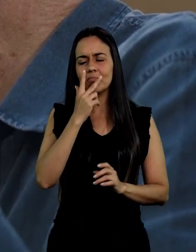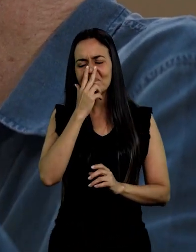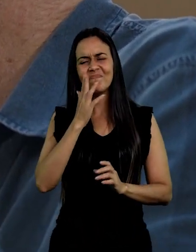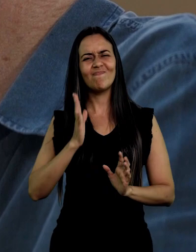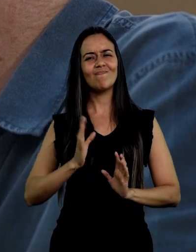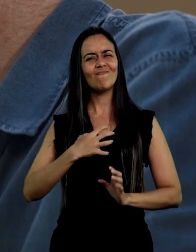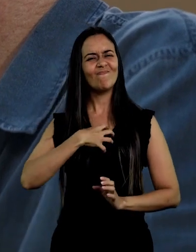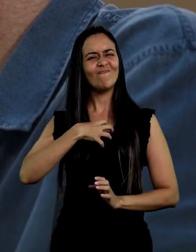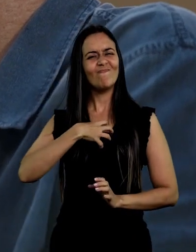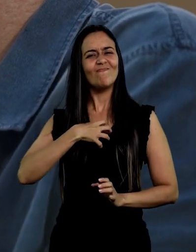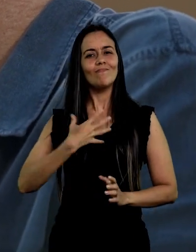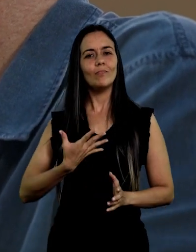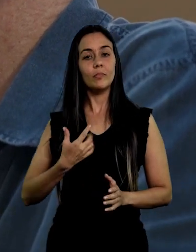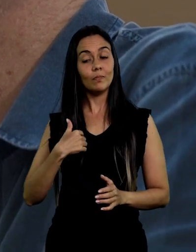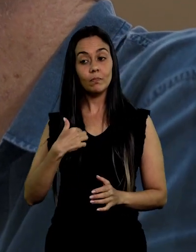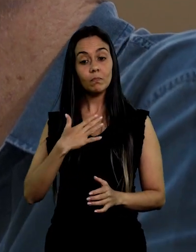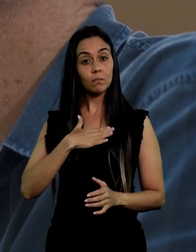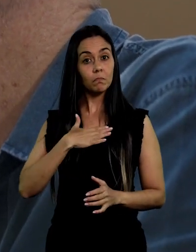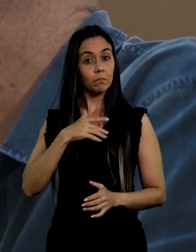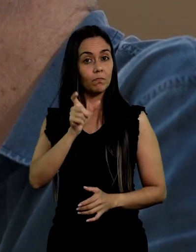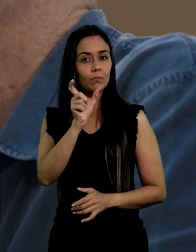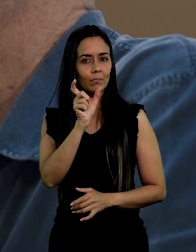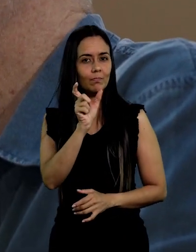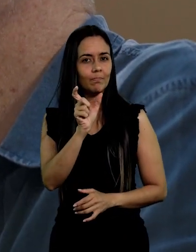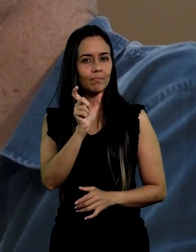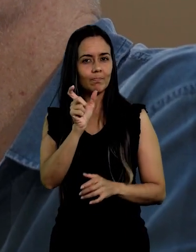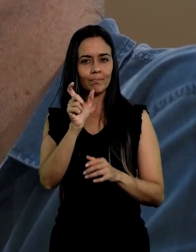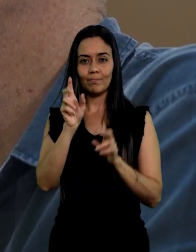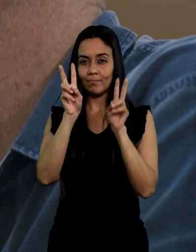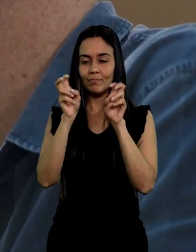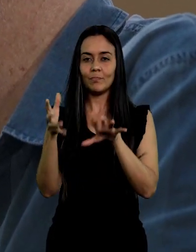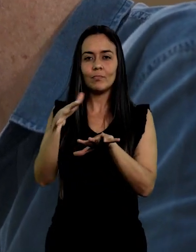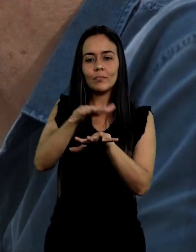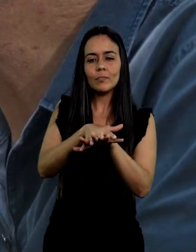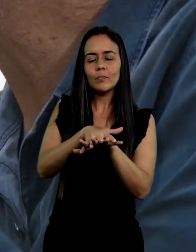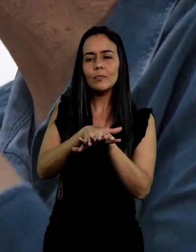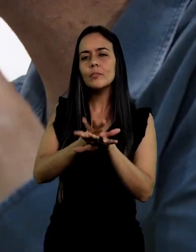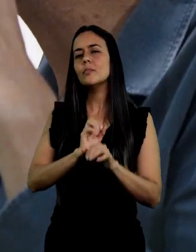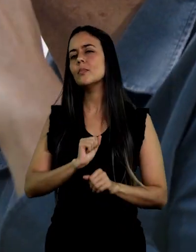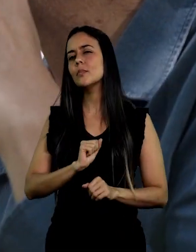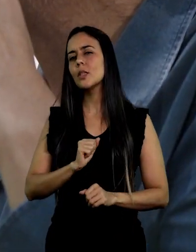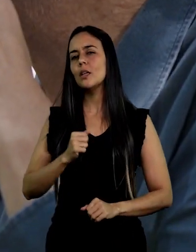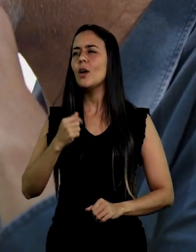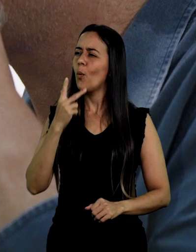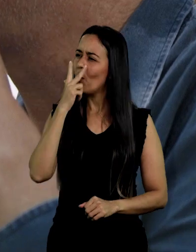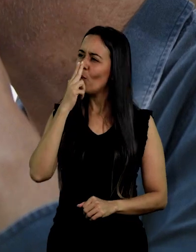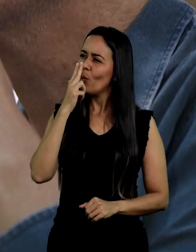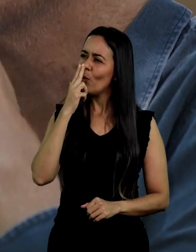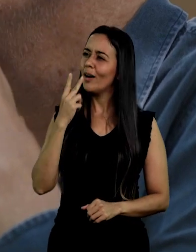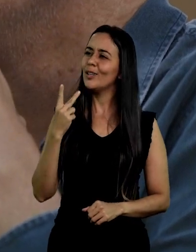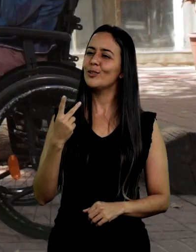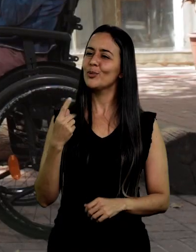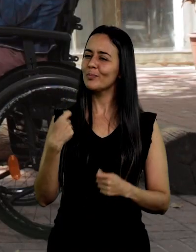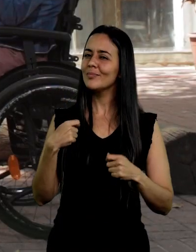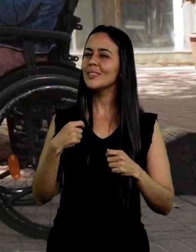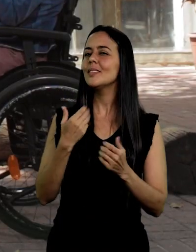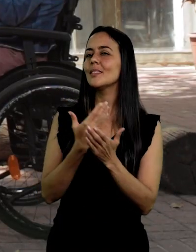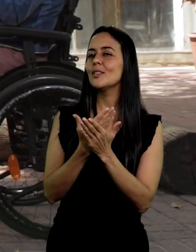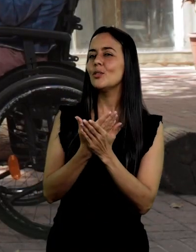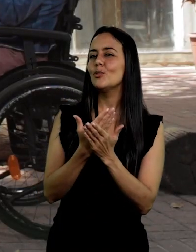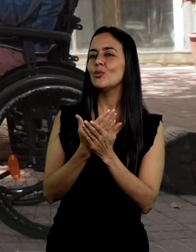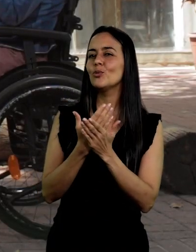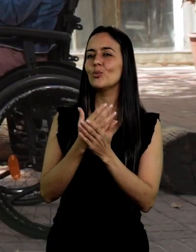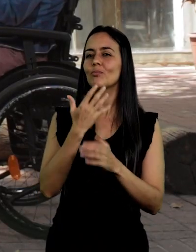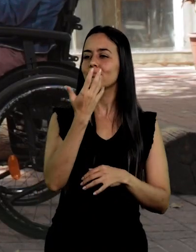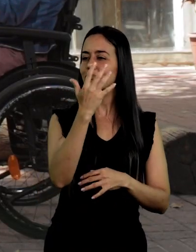isso, por da onde a gente veio, essa coisa toda, né? E aí você começa a estudar, eu acho que a gente tinha que estudar mais história natural, porque você começa a